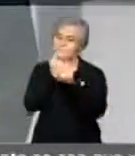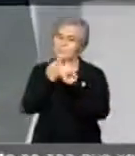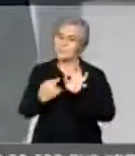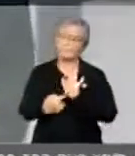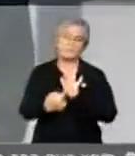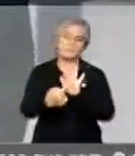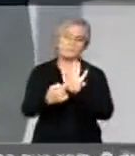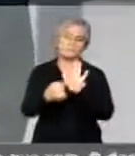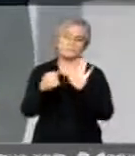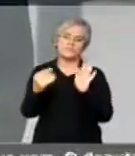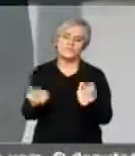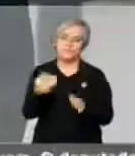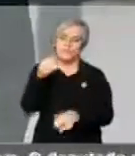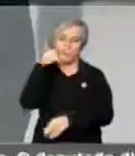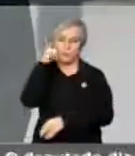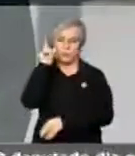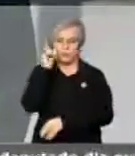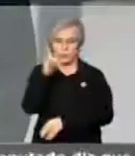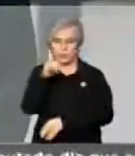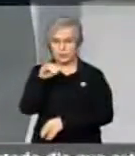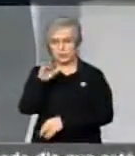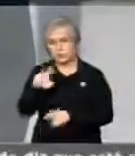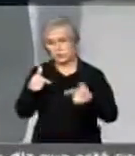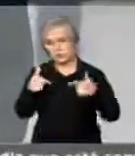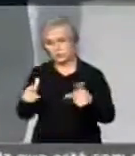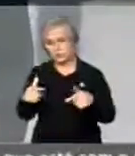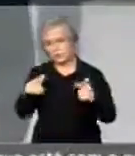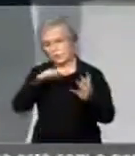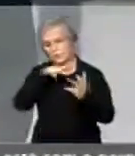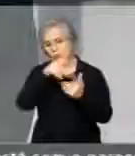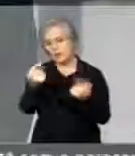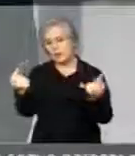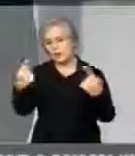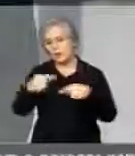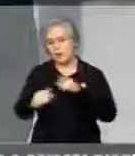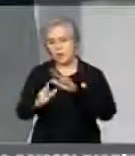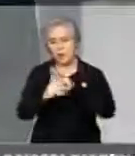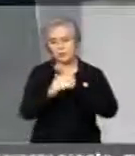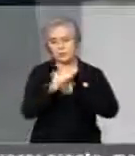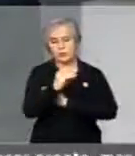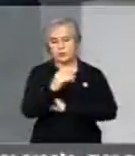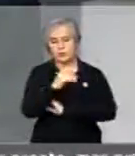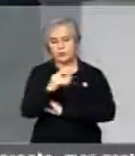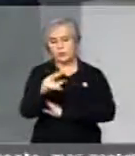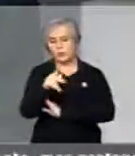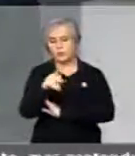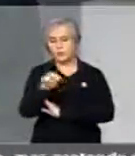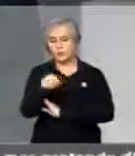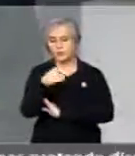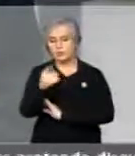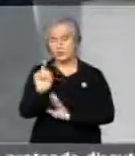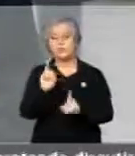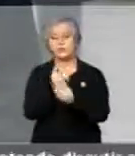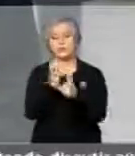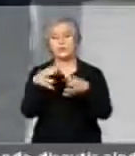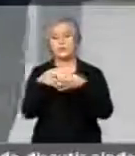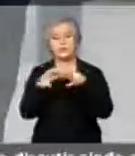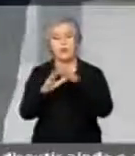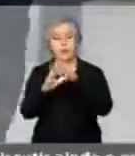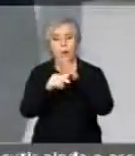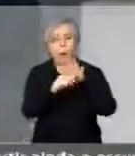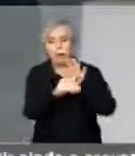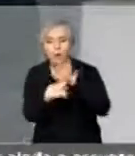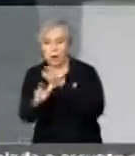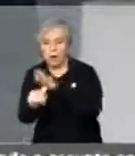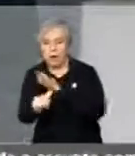à tona no dia de combate Mundial à corrupção descobriu-se uma quadrilha que fazia